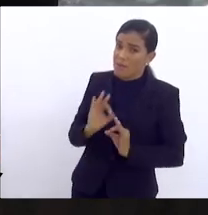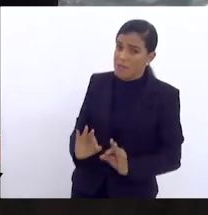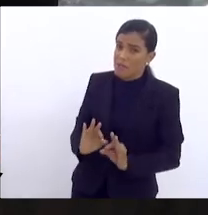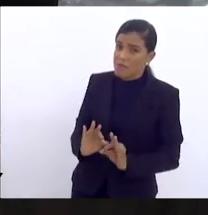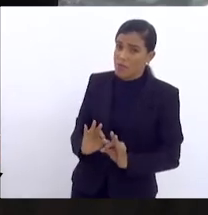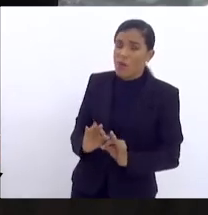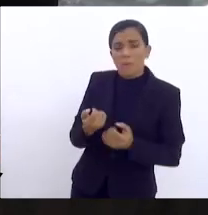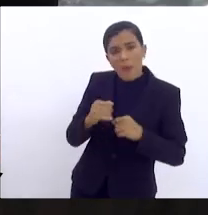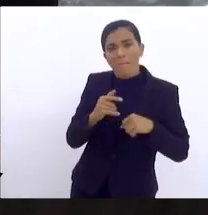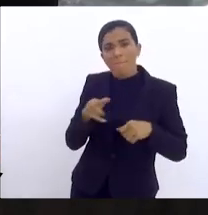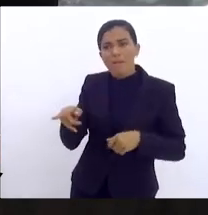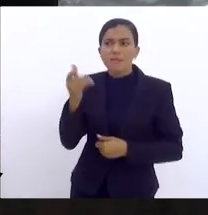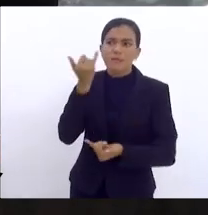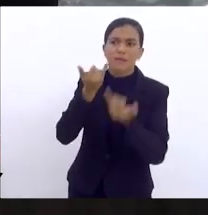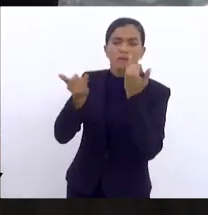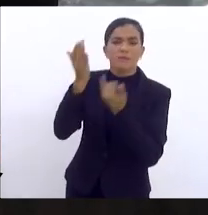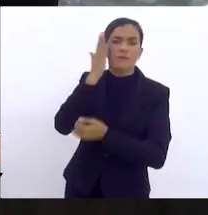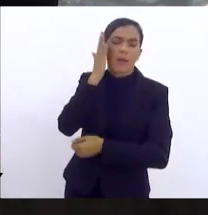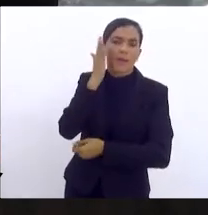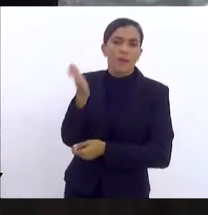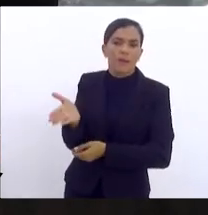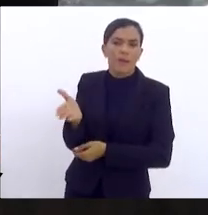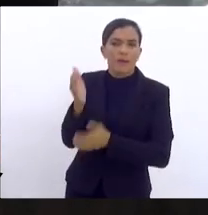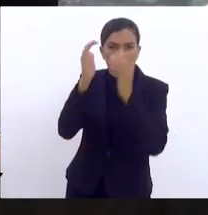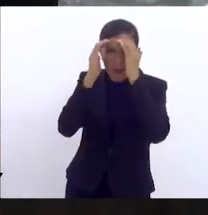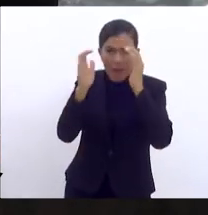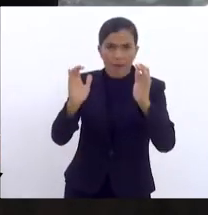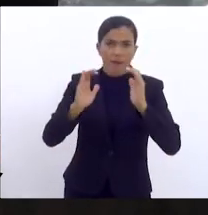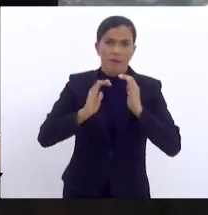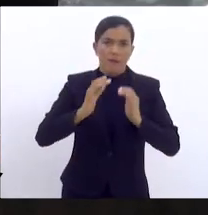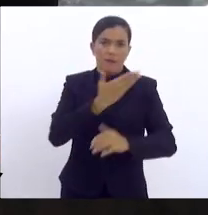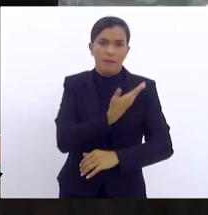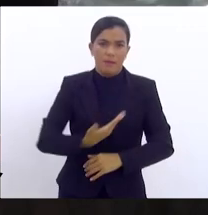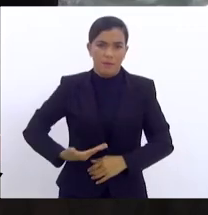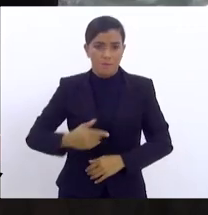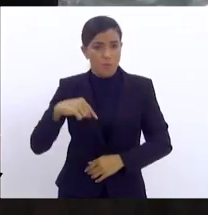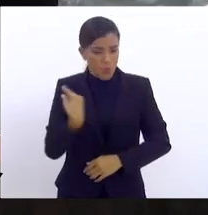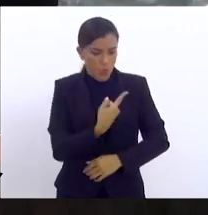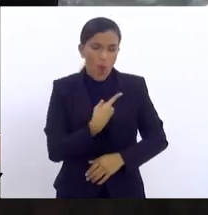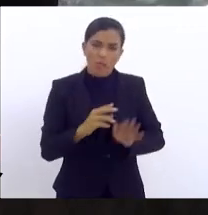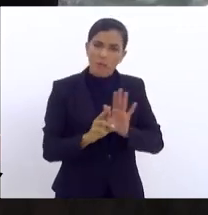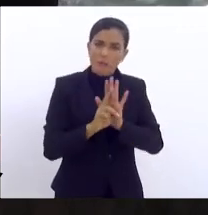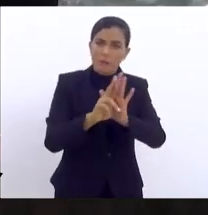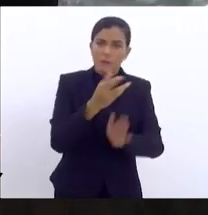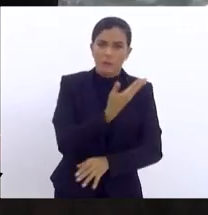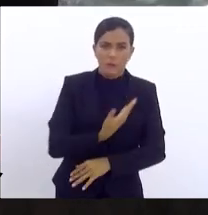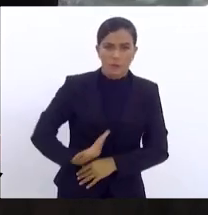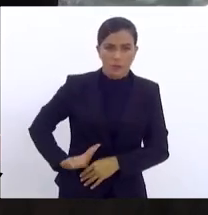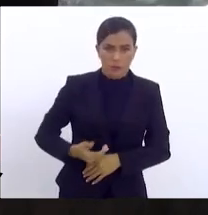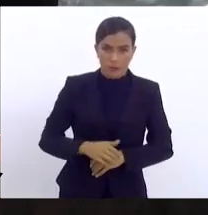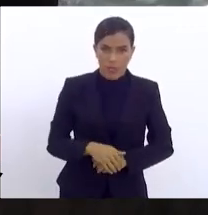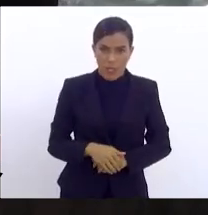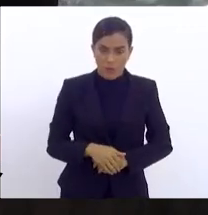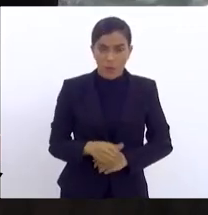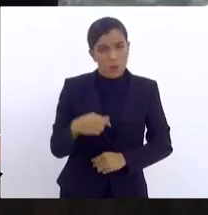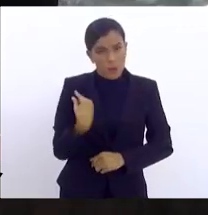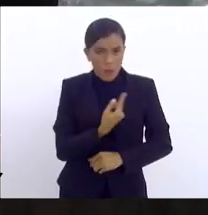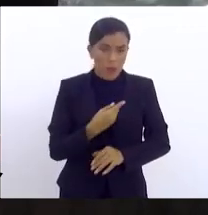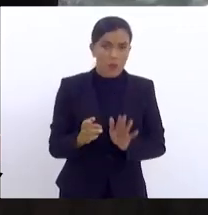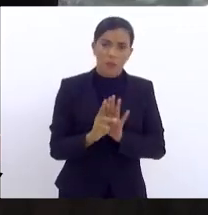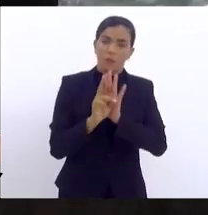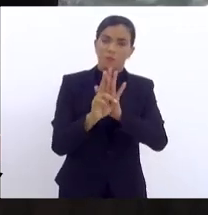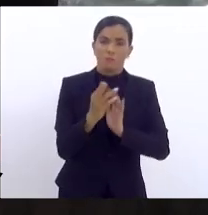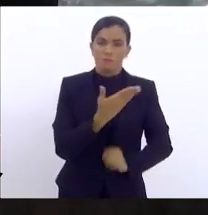e tem que chegar eles têm que respeitar o estado e nós somos o estado Nós somos o Estado